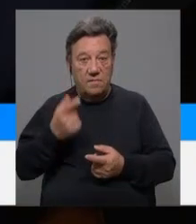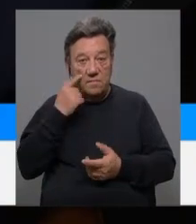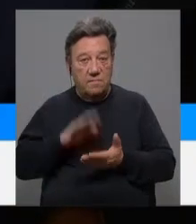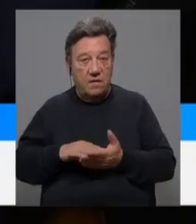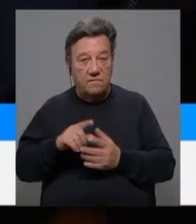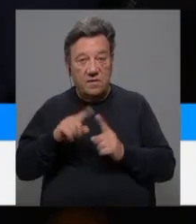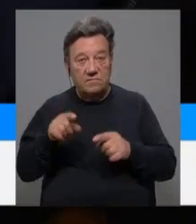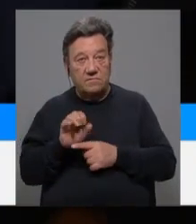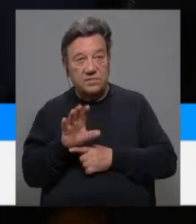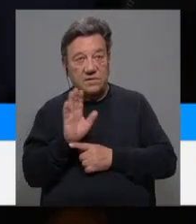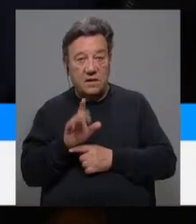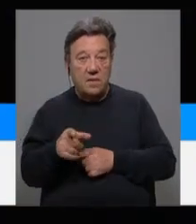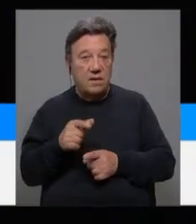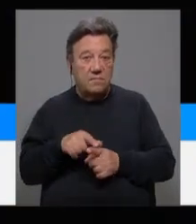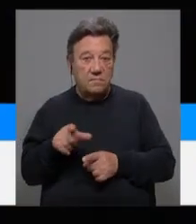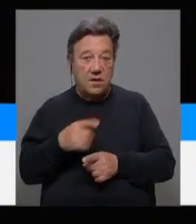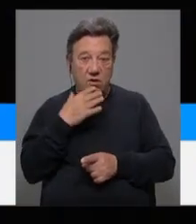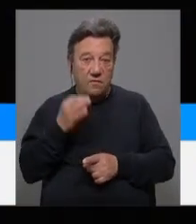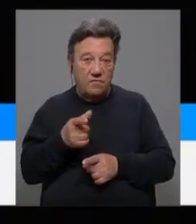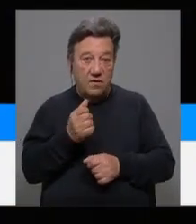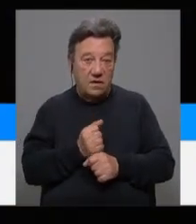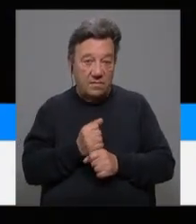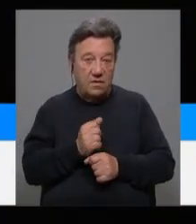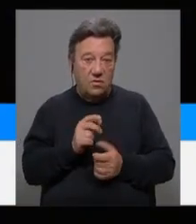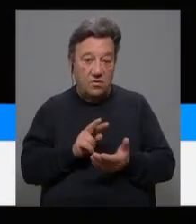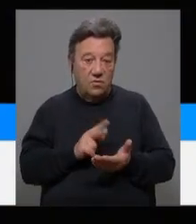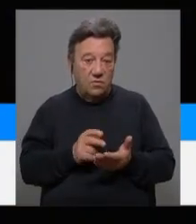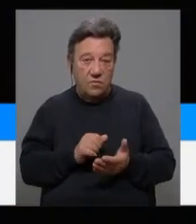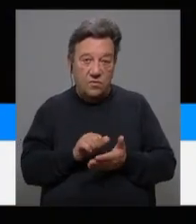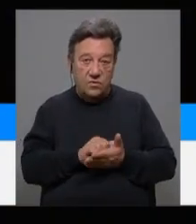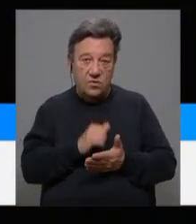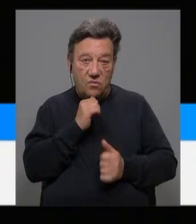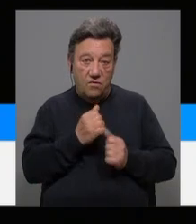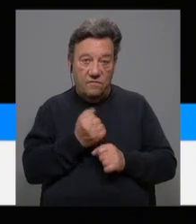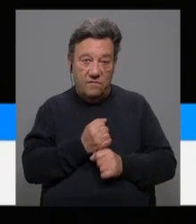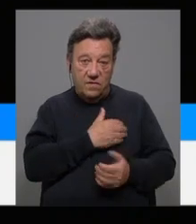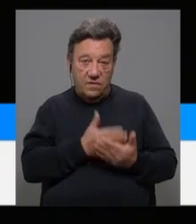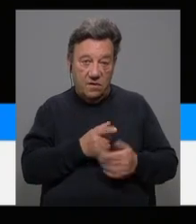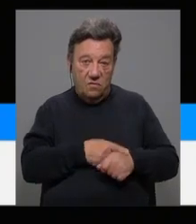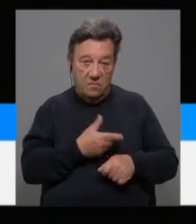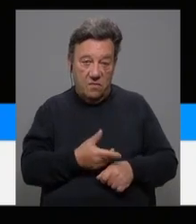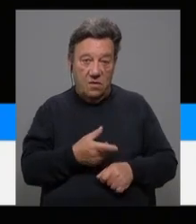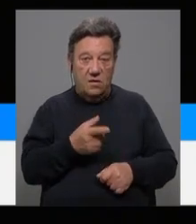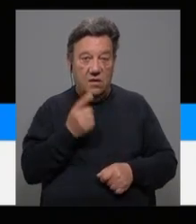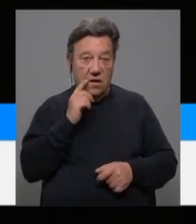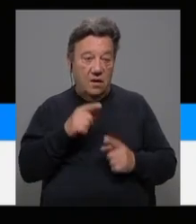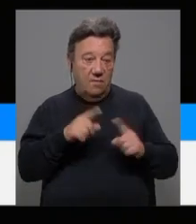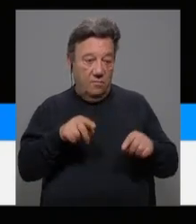cinema. Isto serve para quê? Para confirmar que o trabalho de correção de cor que foi feito até este momento em